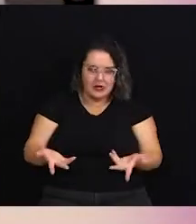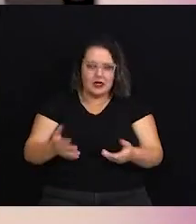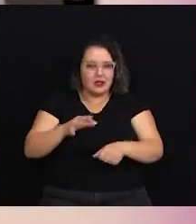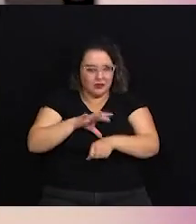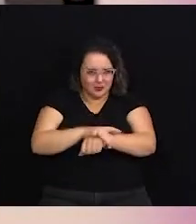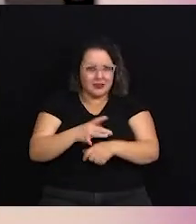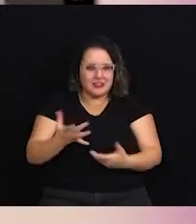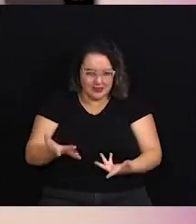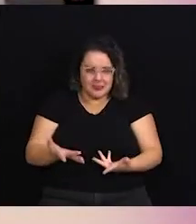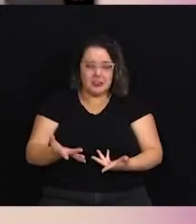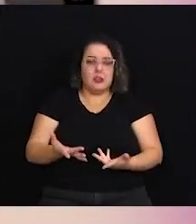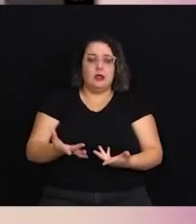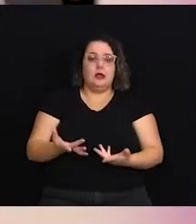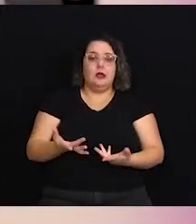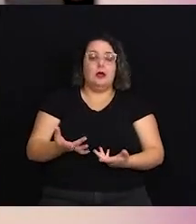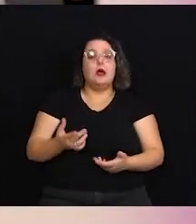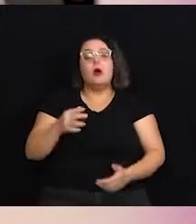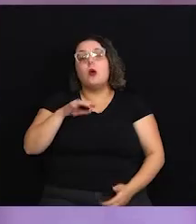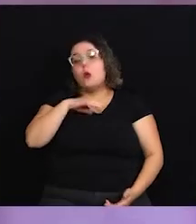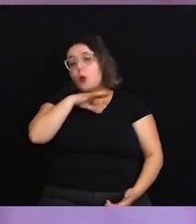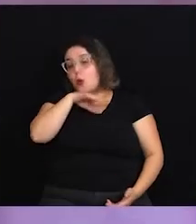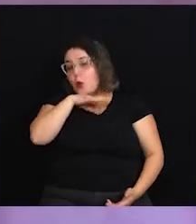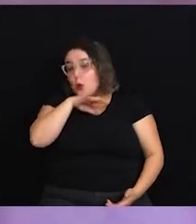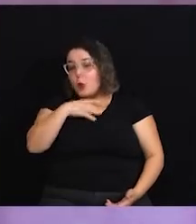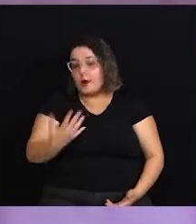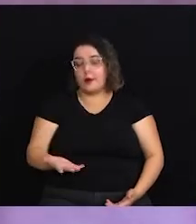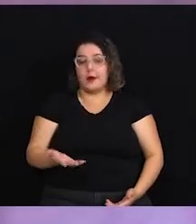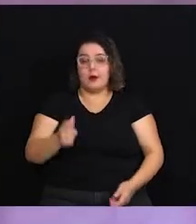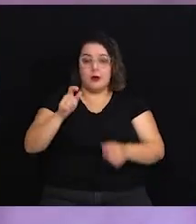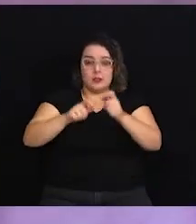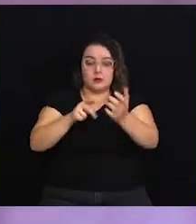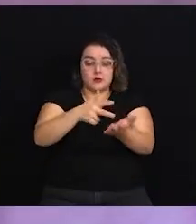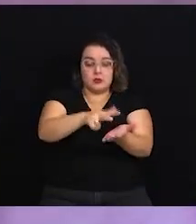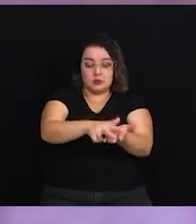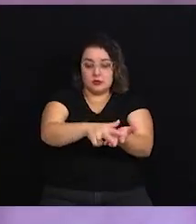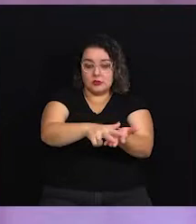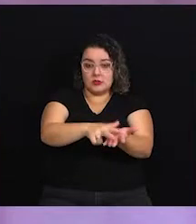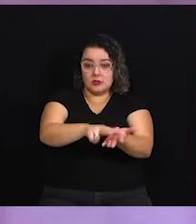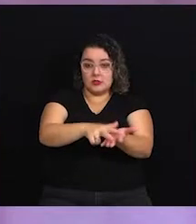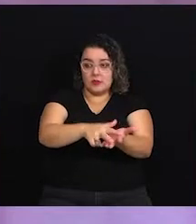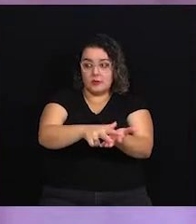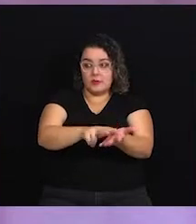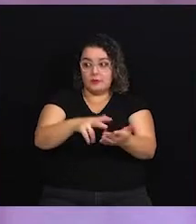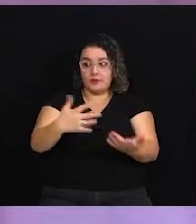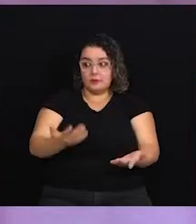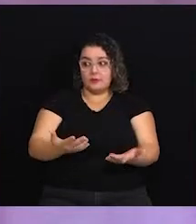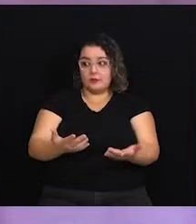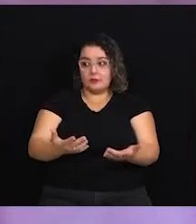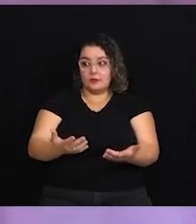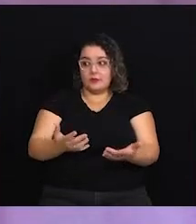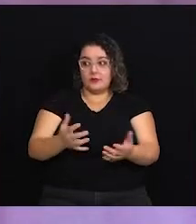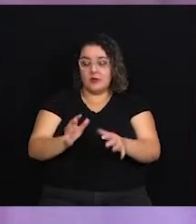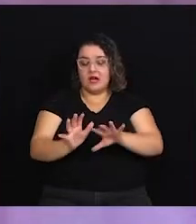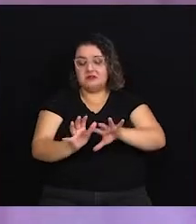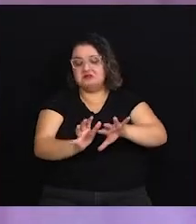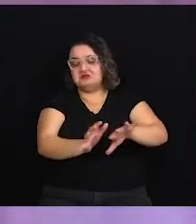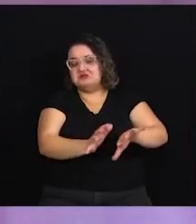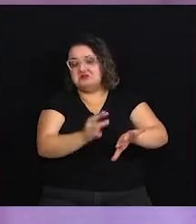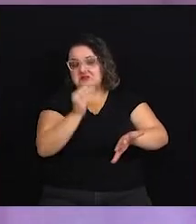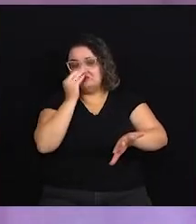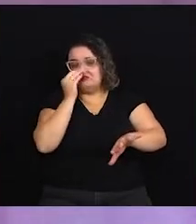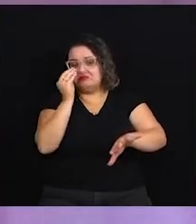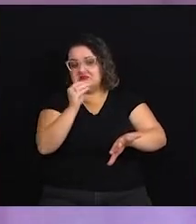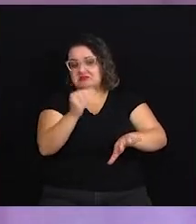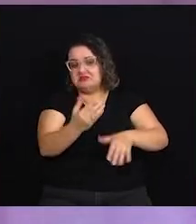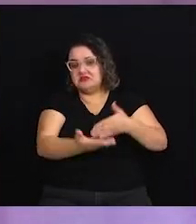esconde uma situação que é muito ruim que as pessoas com epilepsia ainda estão muito Às Margens